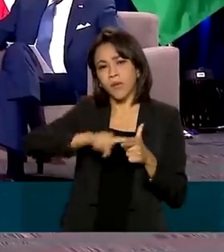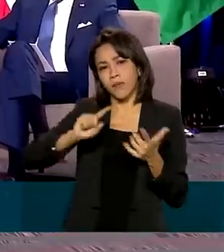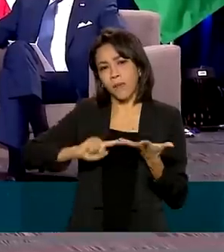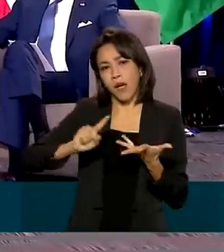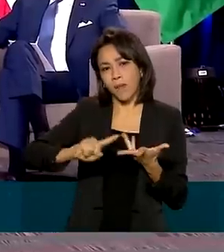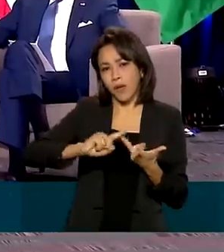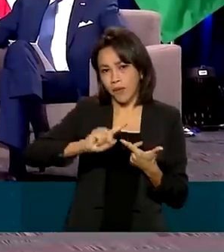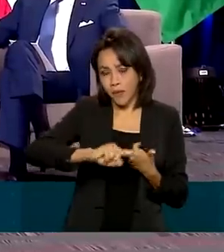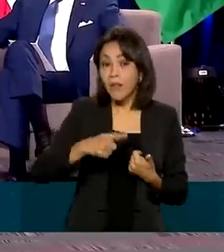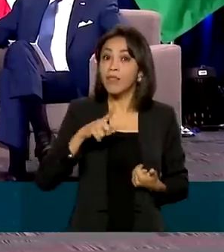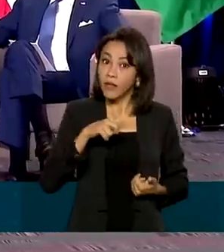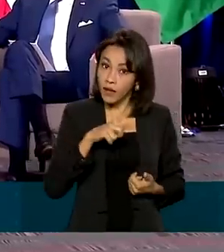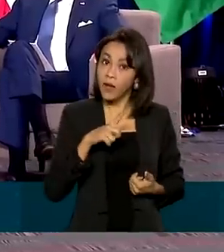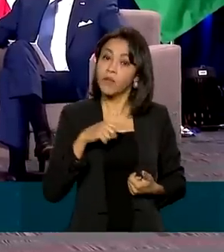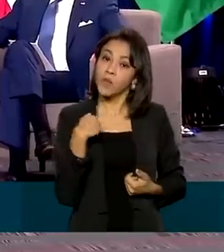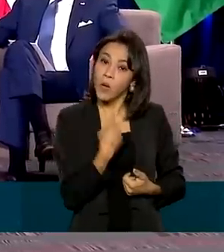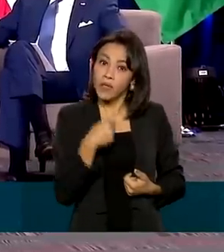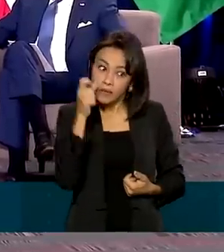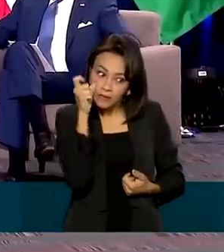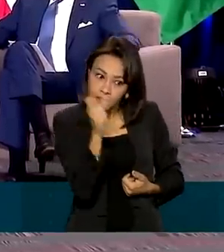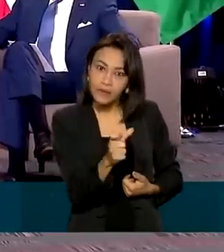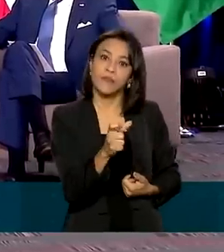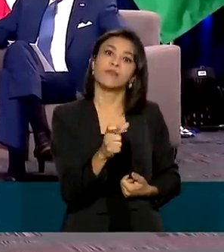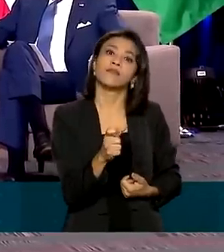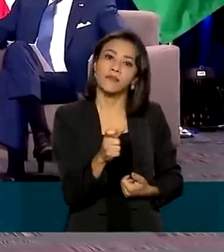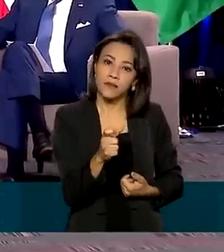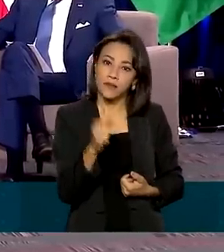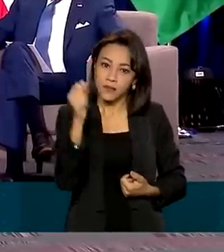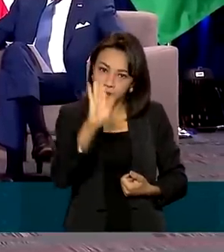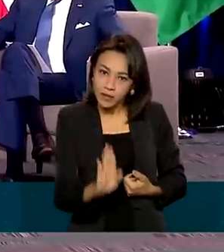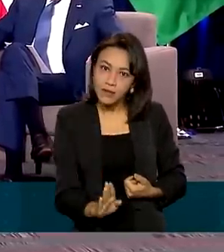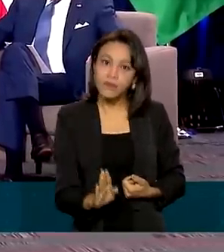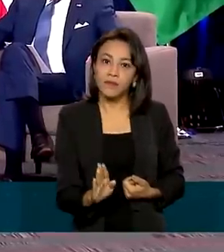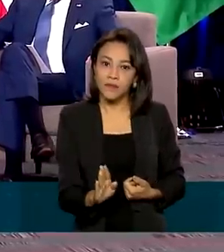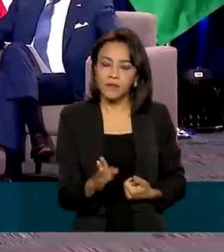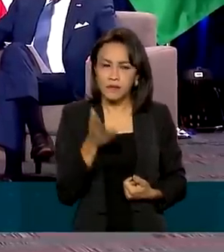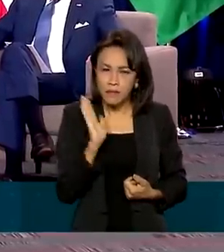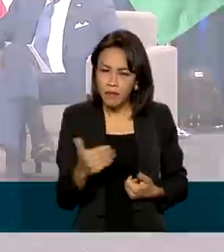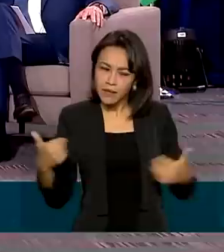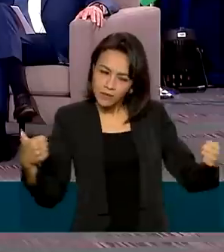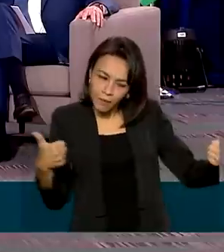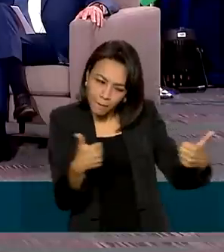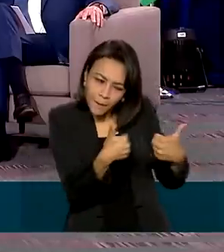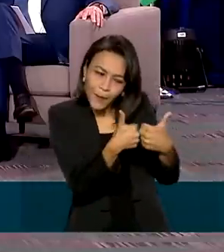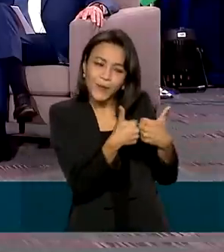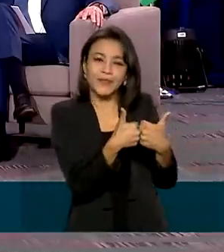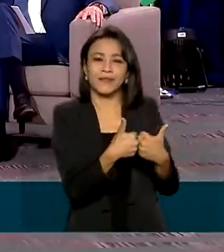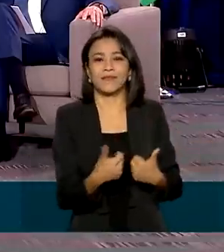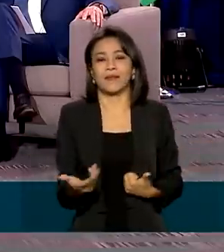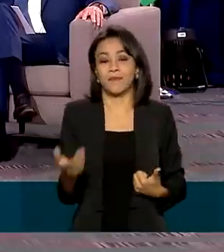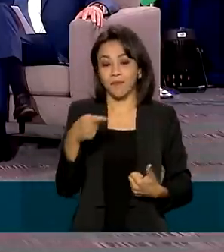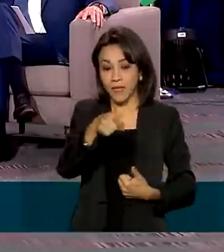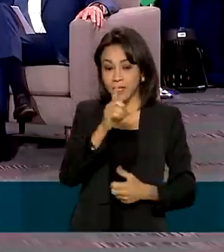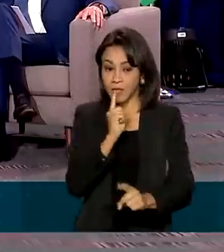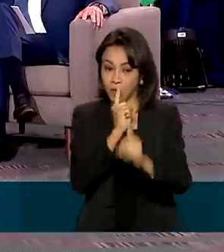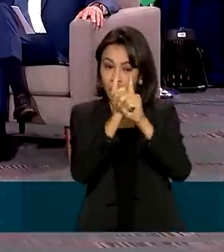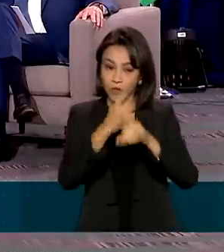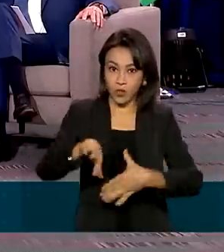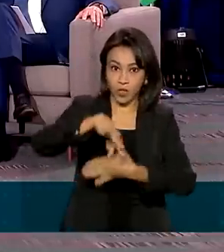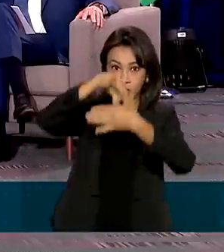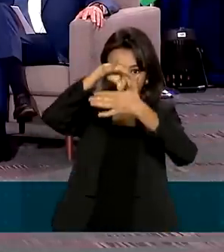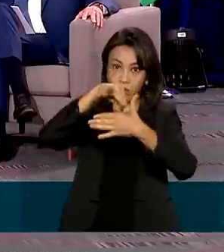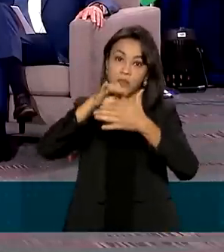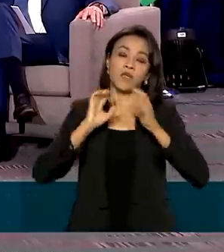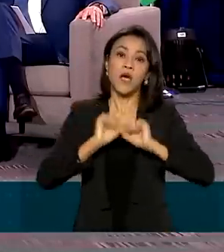interesse enorme, cada vez mais, se aproximar dos Estados Unidos. No encontro entre os líderes, a recuperação